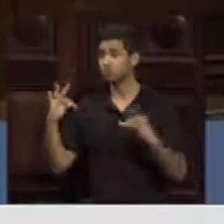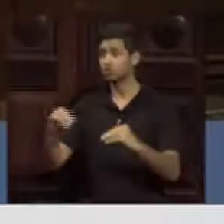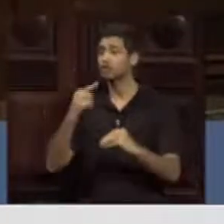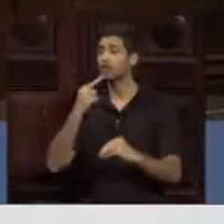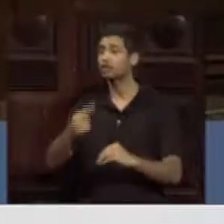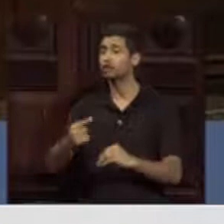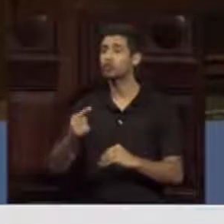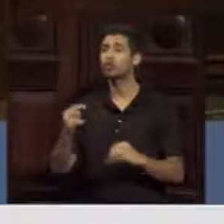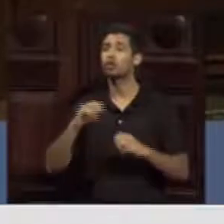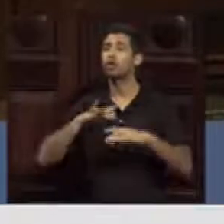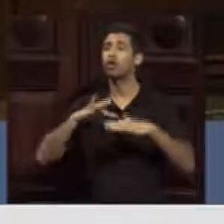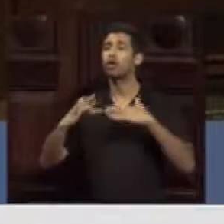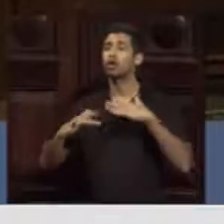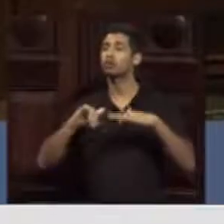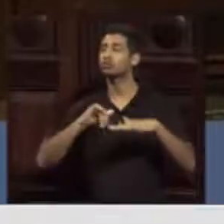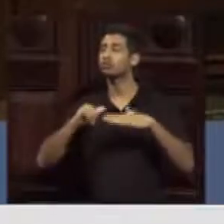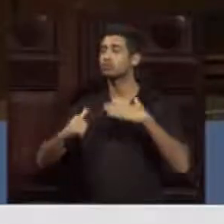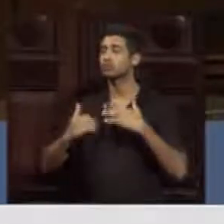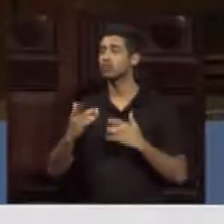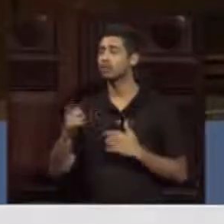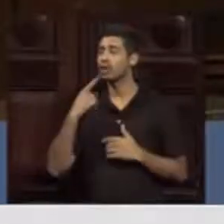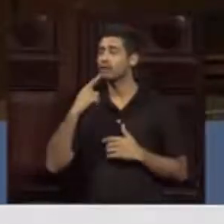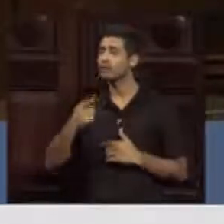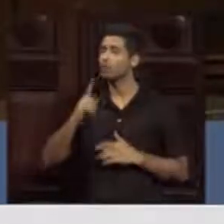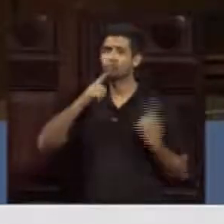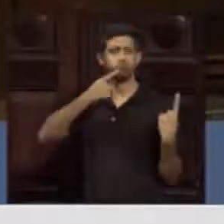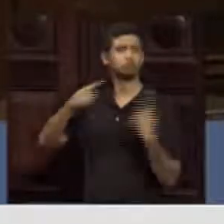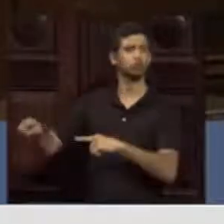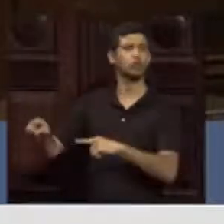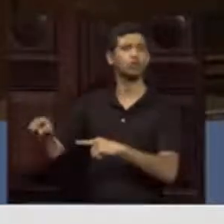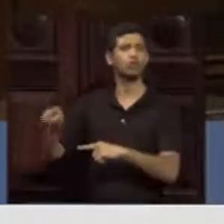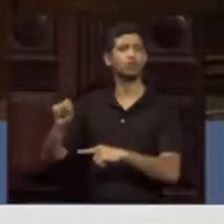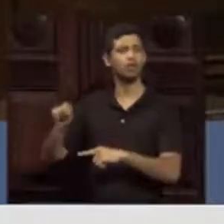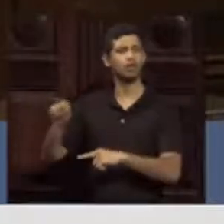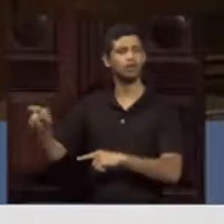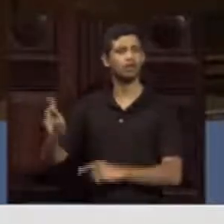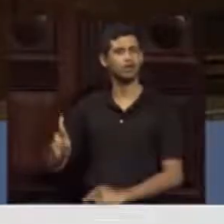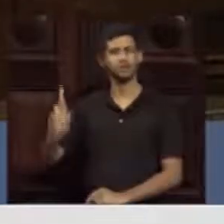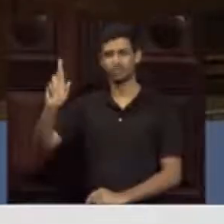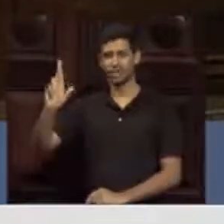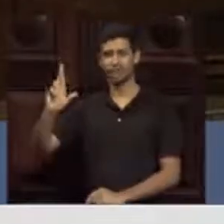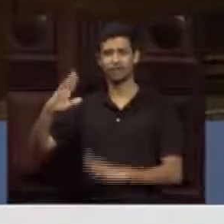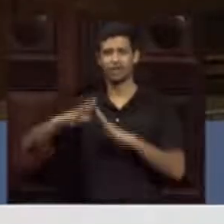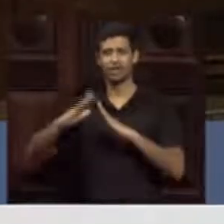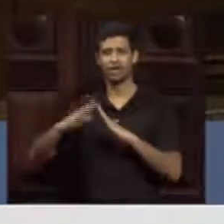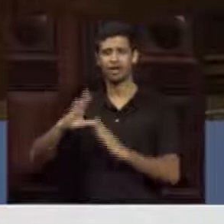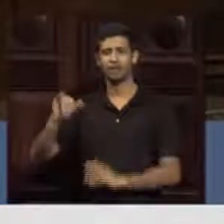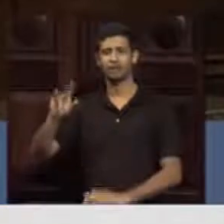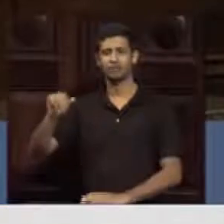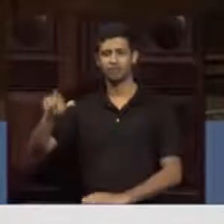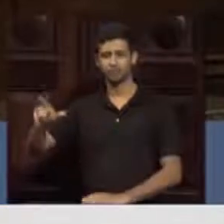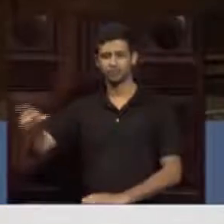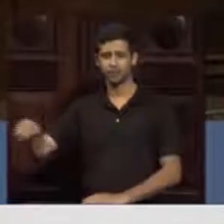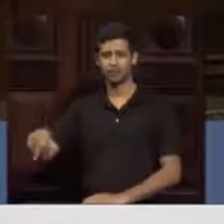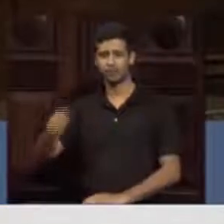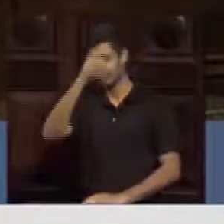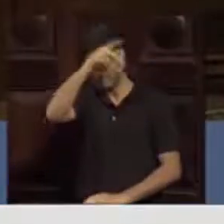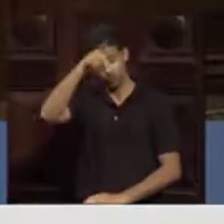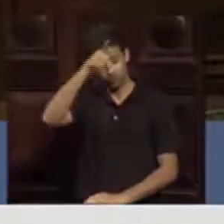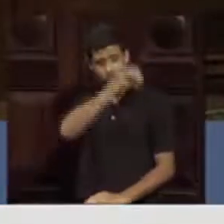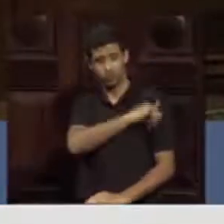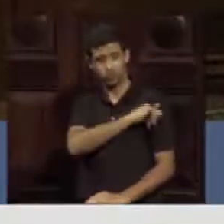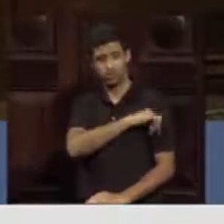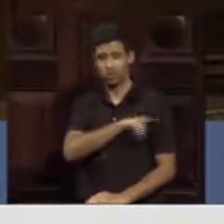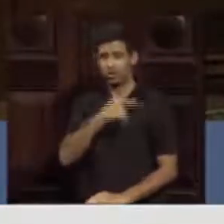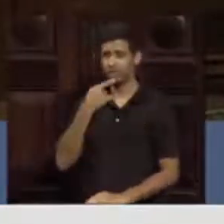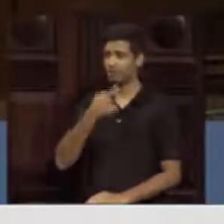redes sociais, atacando diretamente o chefe da Casa Civil da Prefeitura do Rio, dizendo